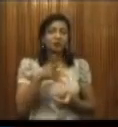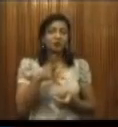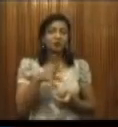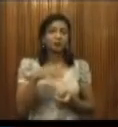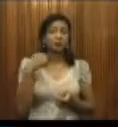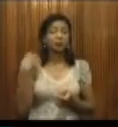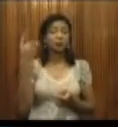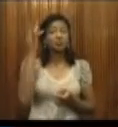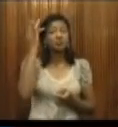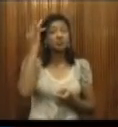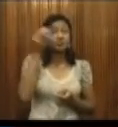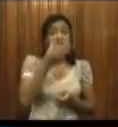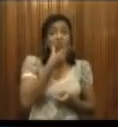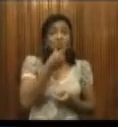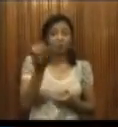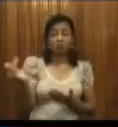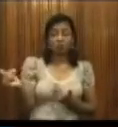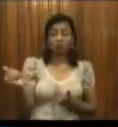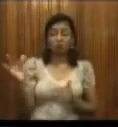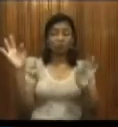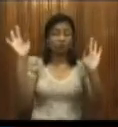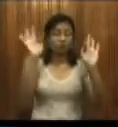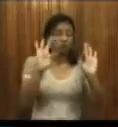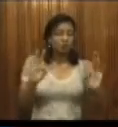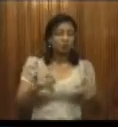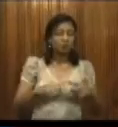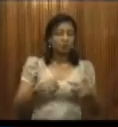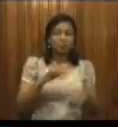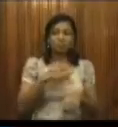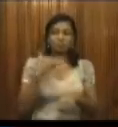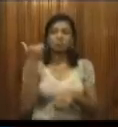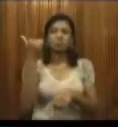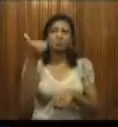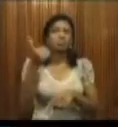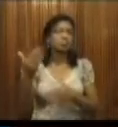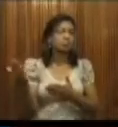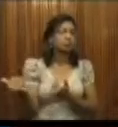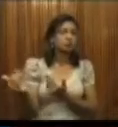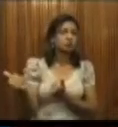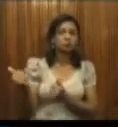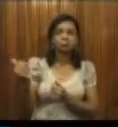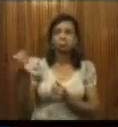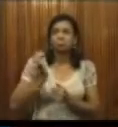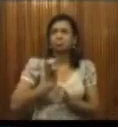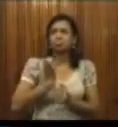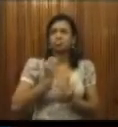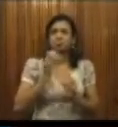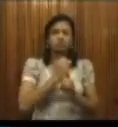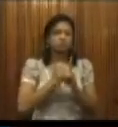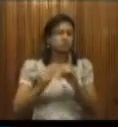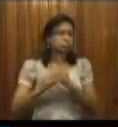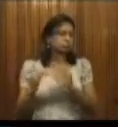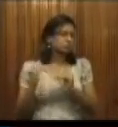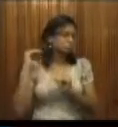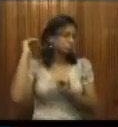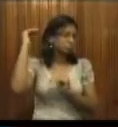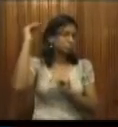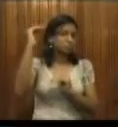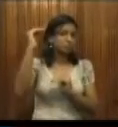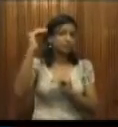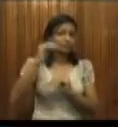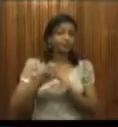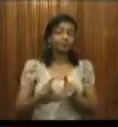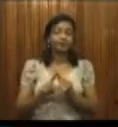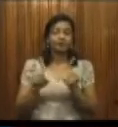nada. Só que o texto está nos mostrando que ainda que esse homem tivesse isso tudo, nada daquilo preenchia uma